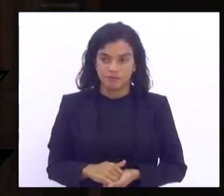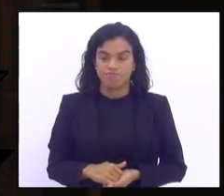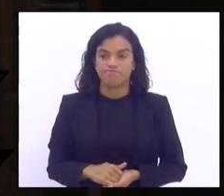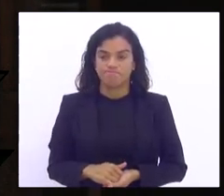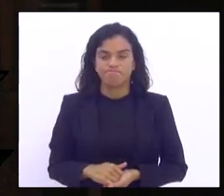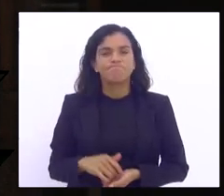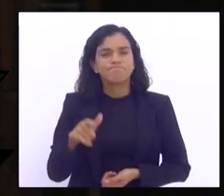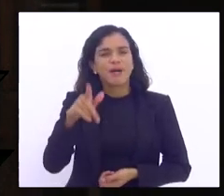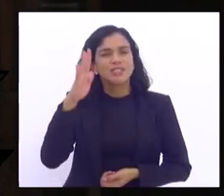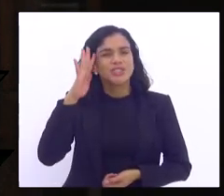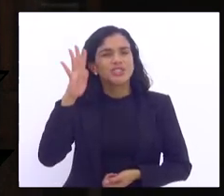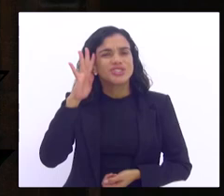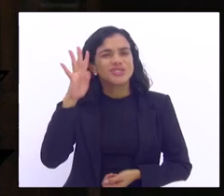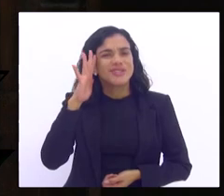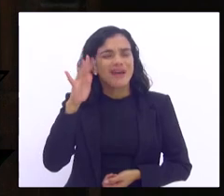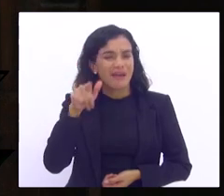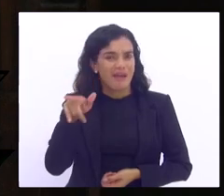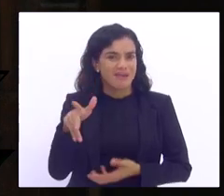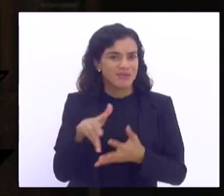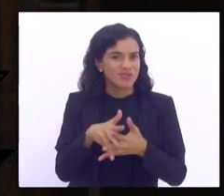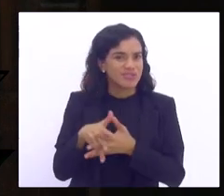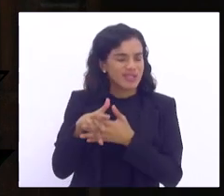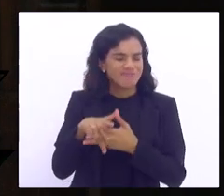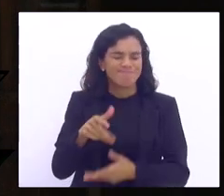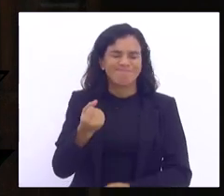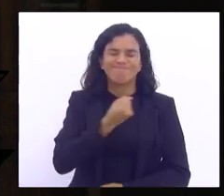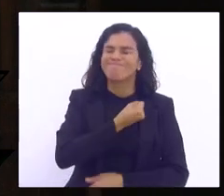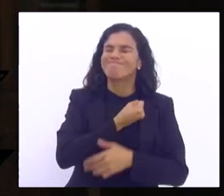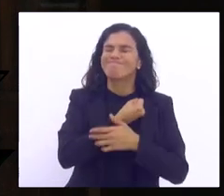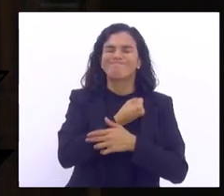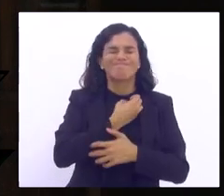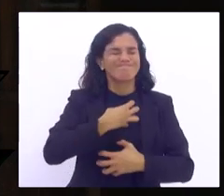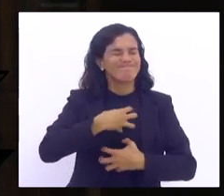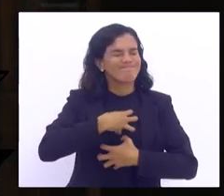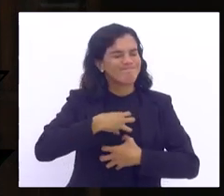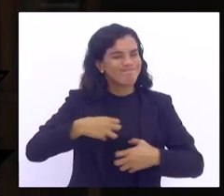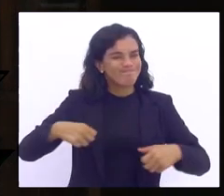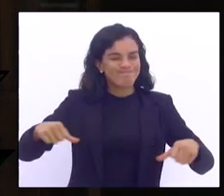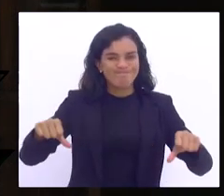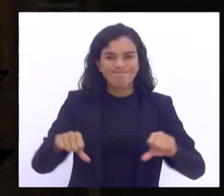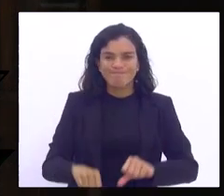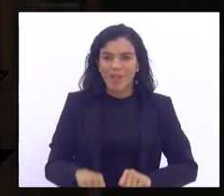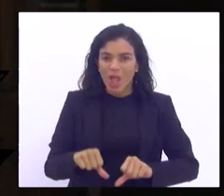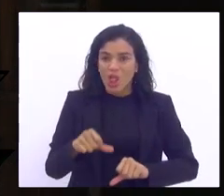Imagine, essa dos Estados Unidos é de matar, não é? Porque se a